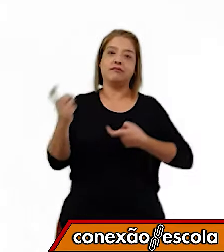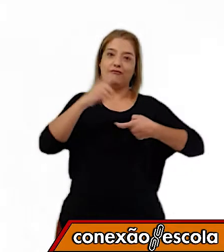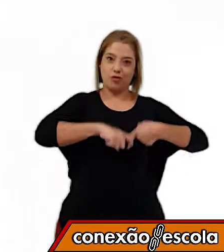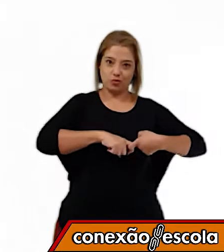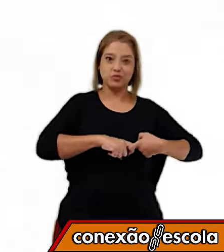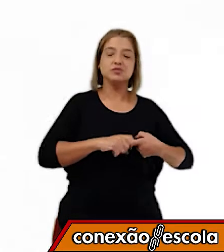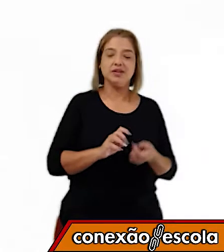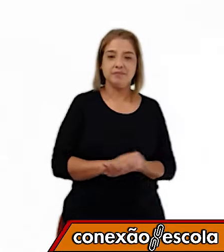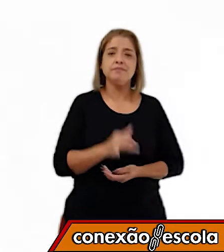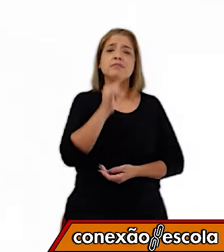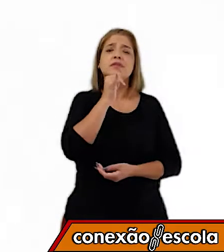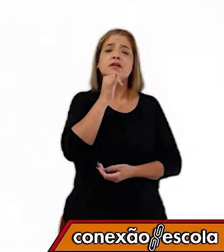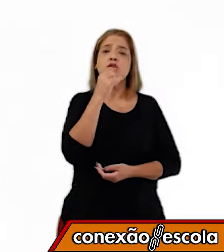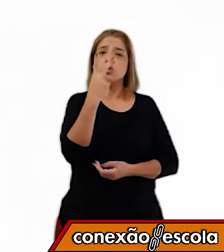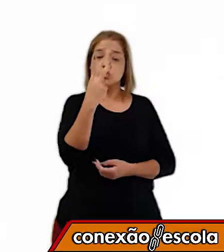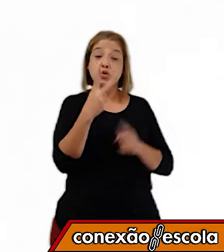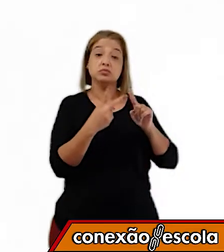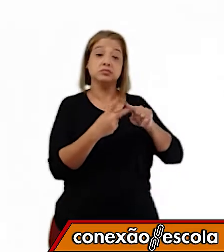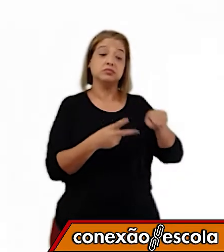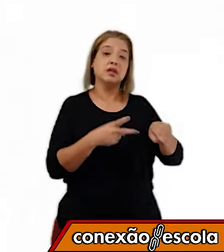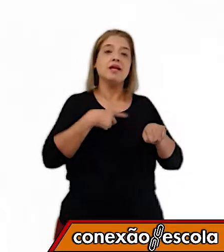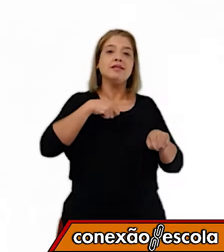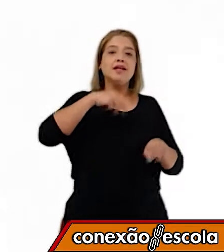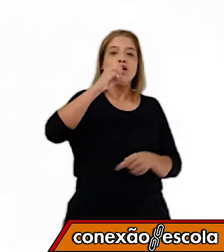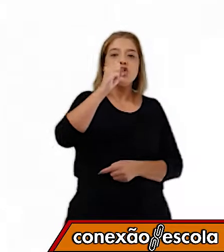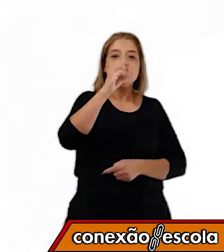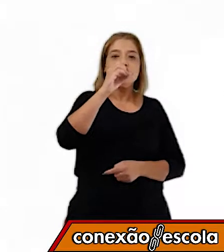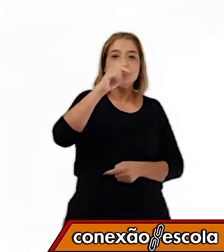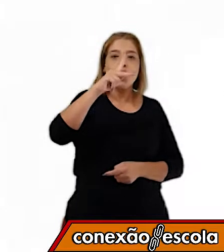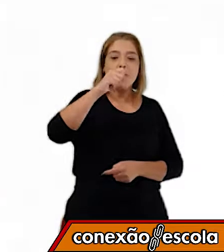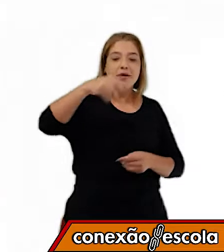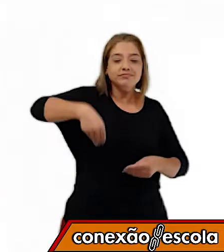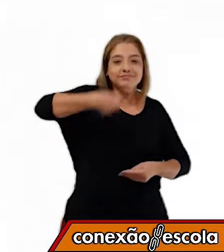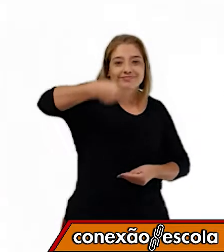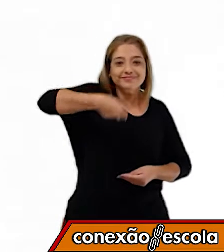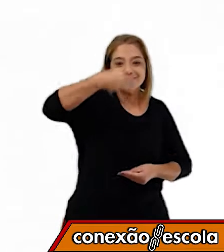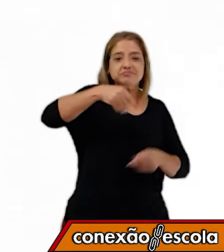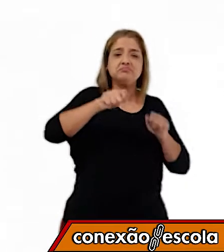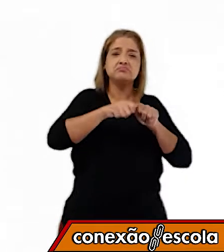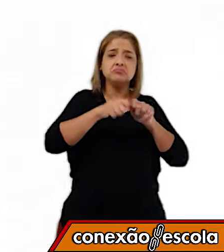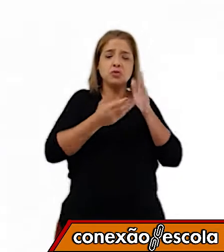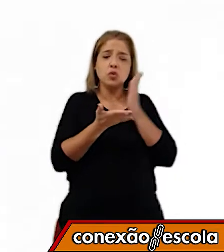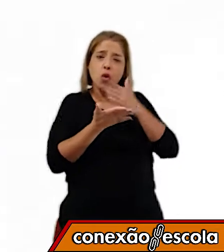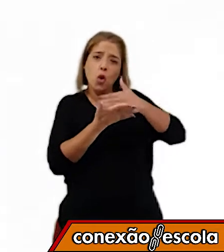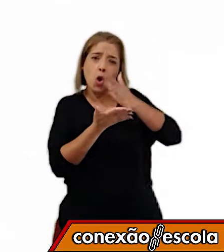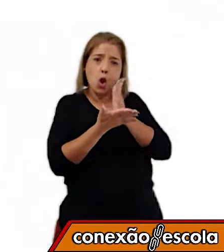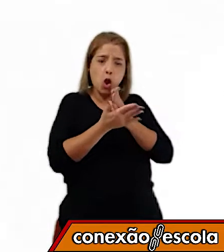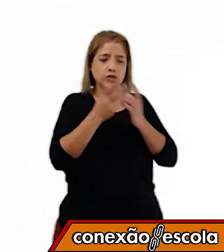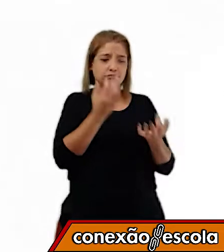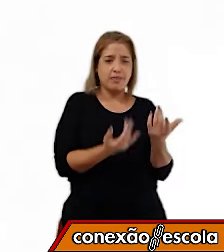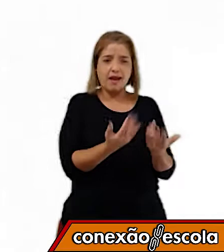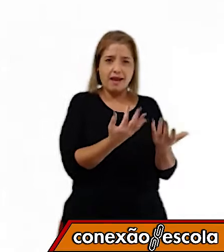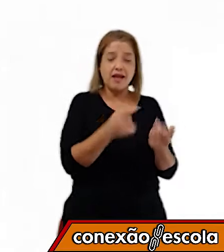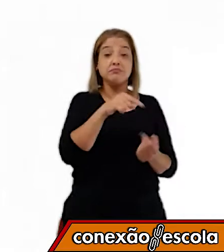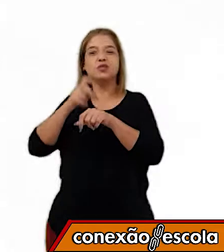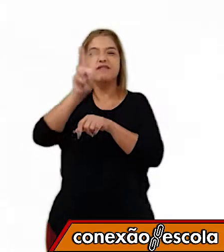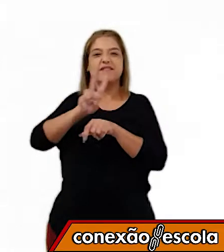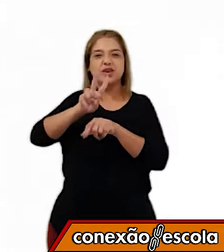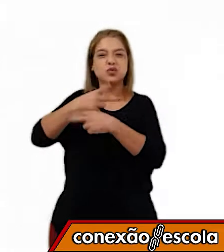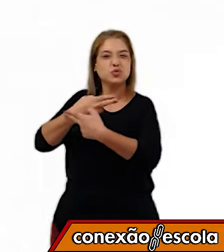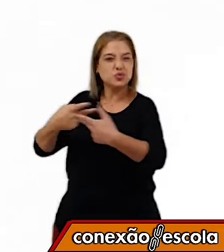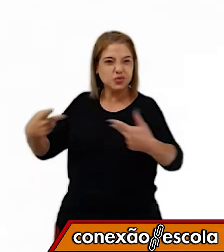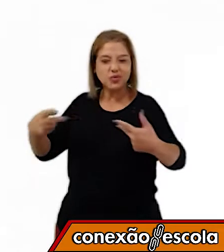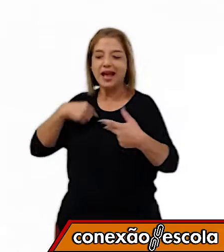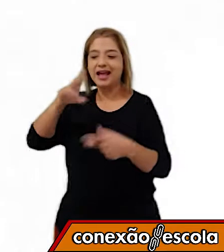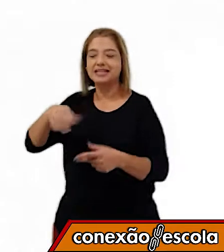O primeiro é uma sopa com legumes cozidos. Antes do cozimento, os legumes costumam ser duros